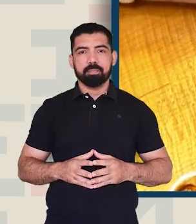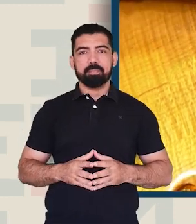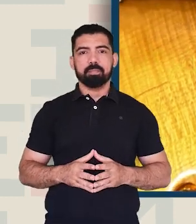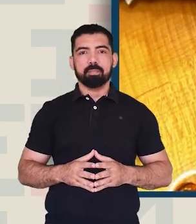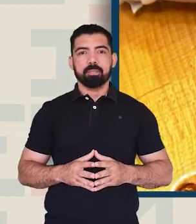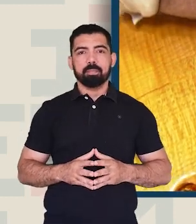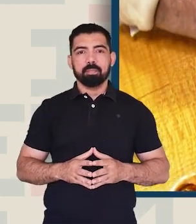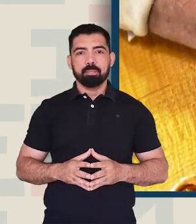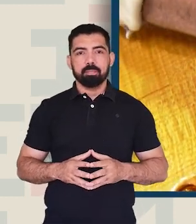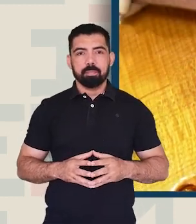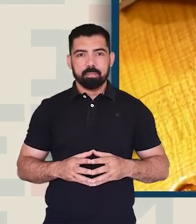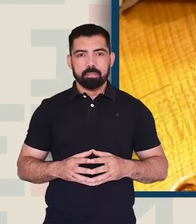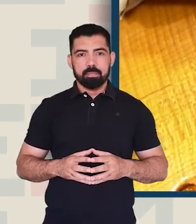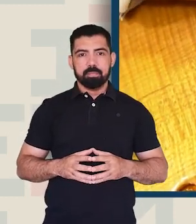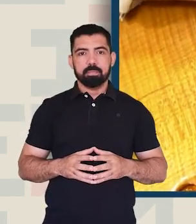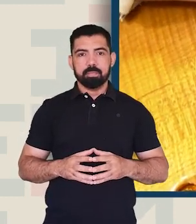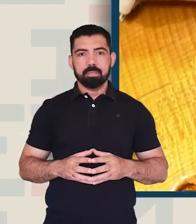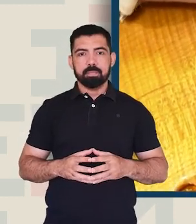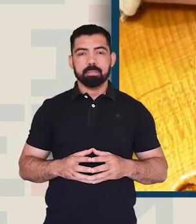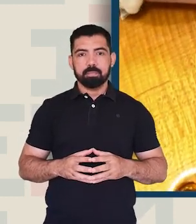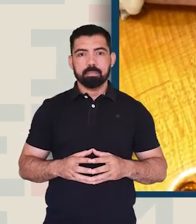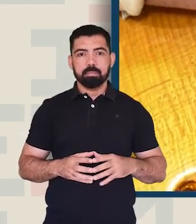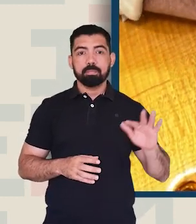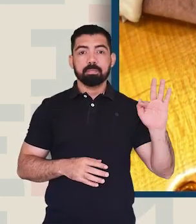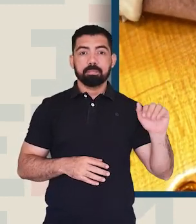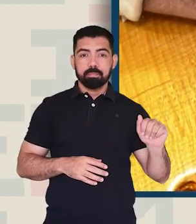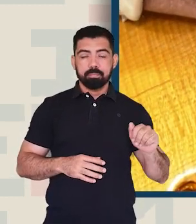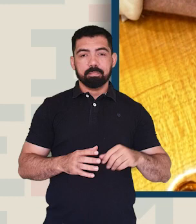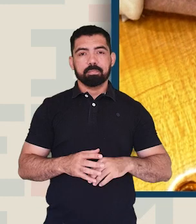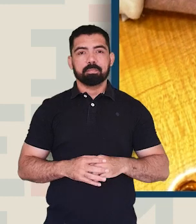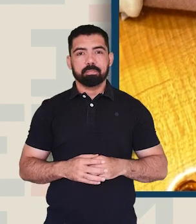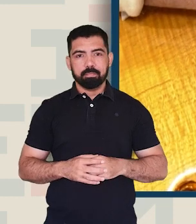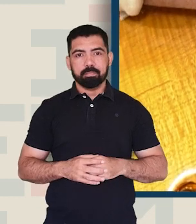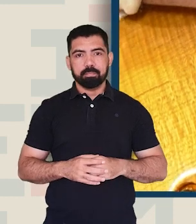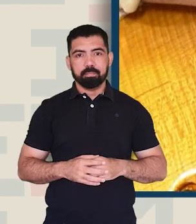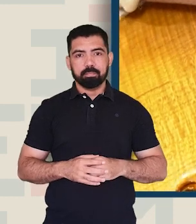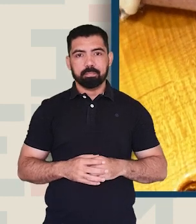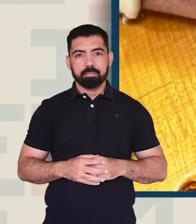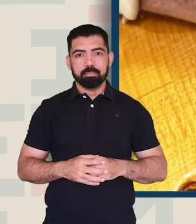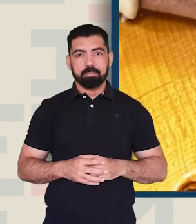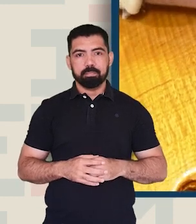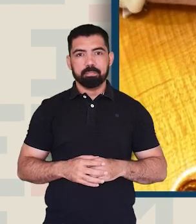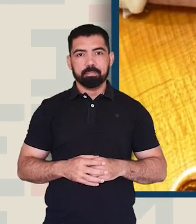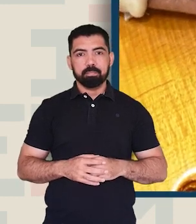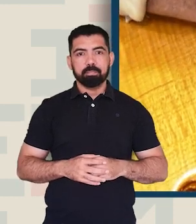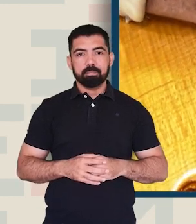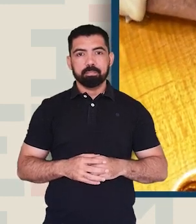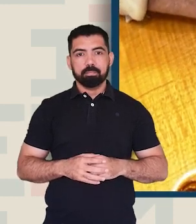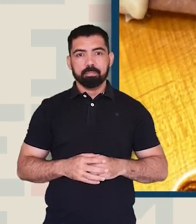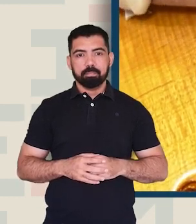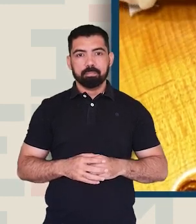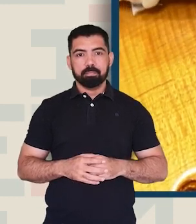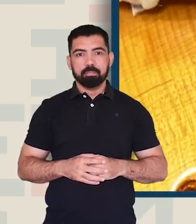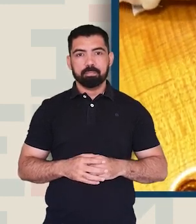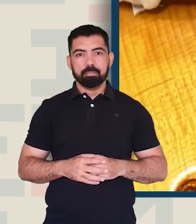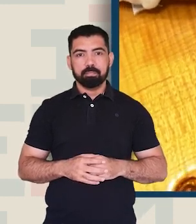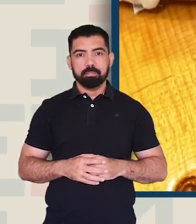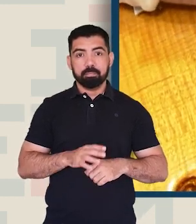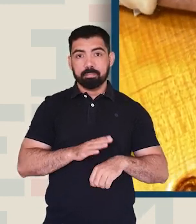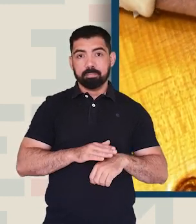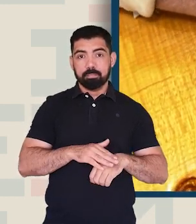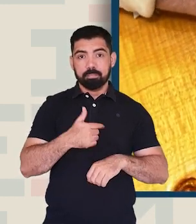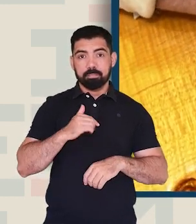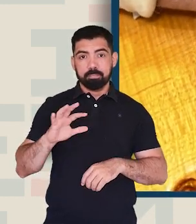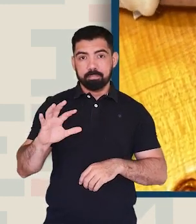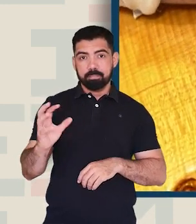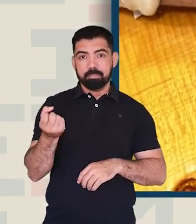Ou então maior, acorde maior. Fá, ou assim, ou... E o